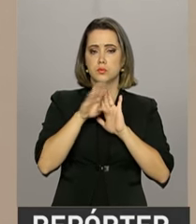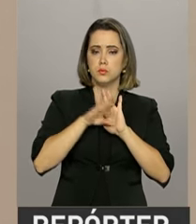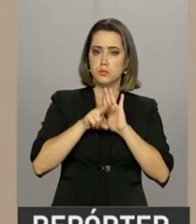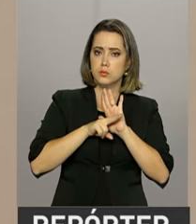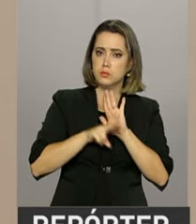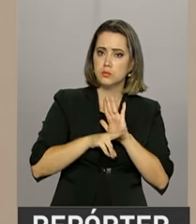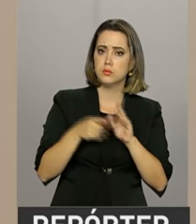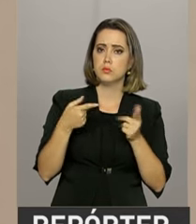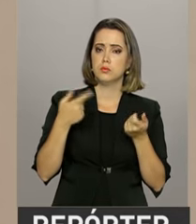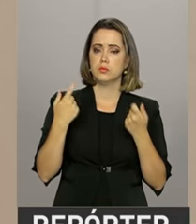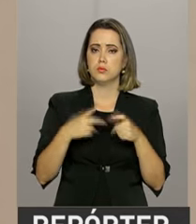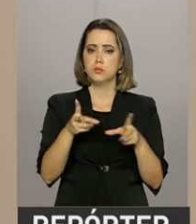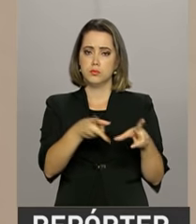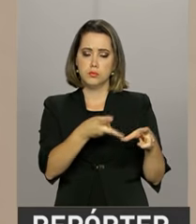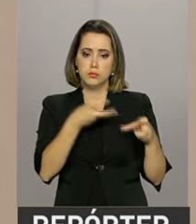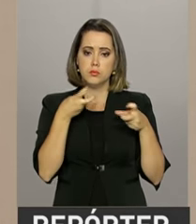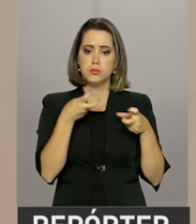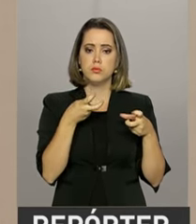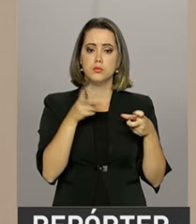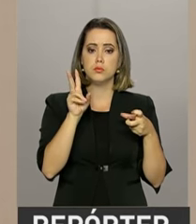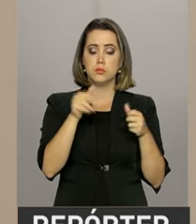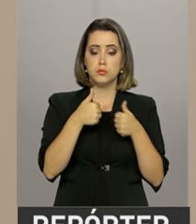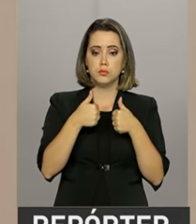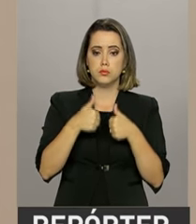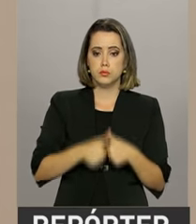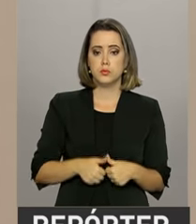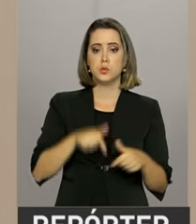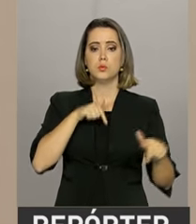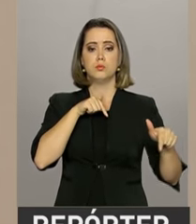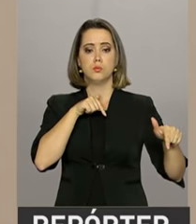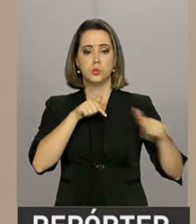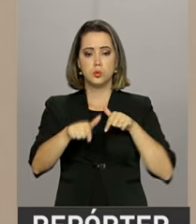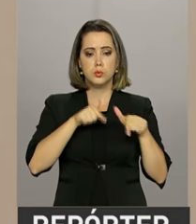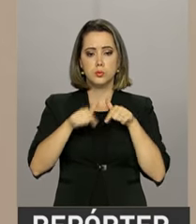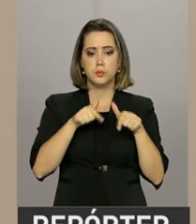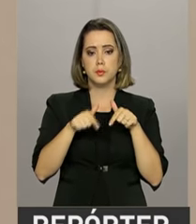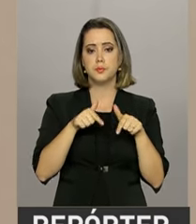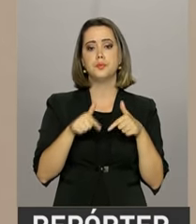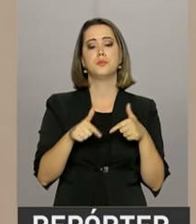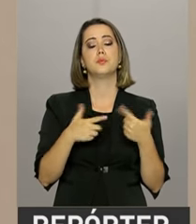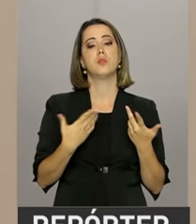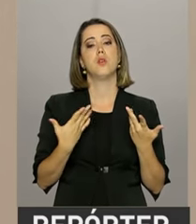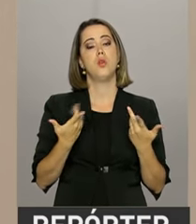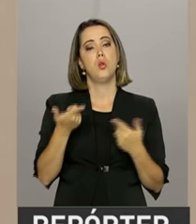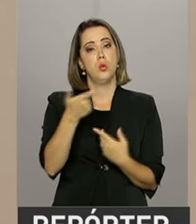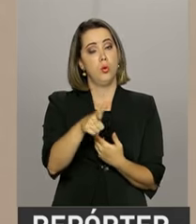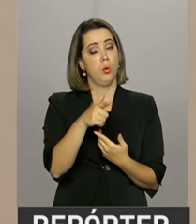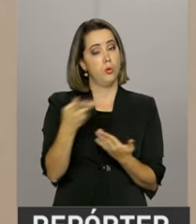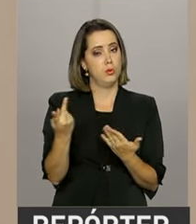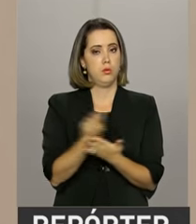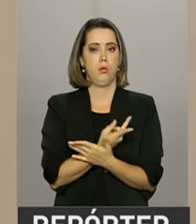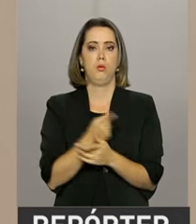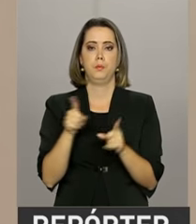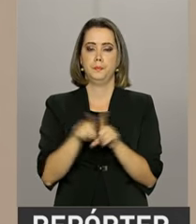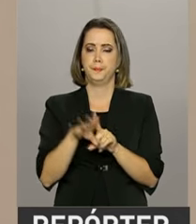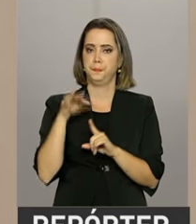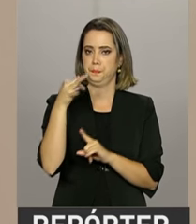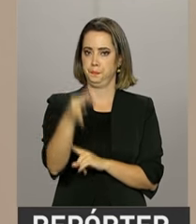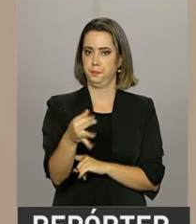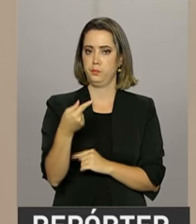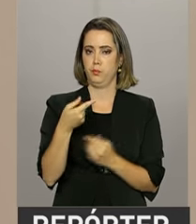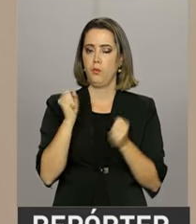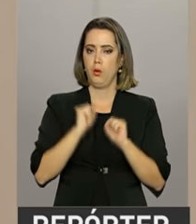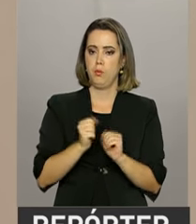nessa nesse sentido estão sendo tomadas e outras com certeza virão de modo a